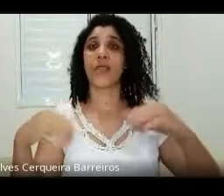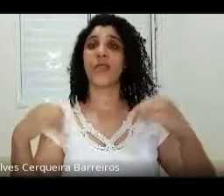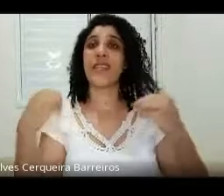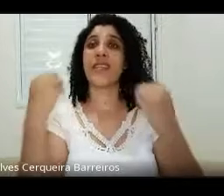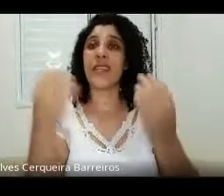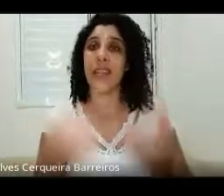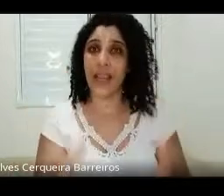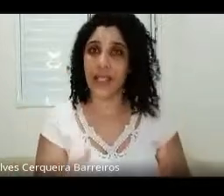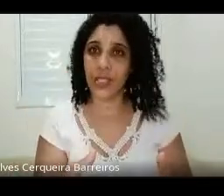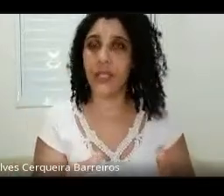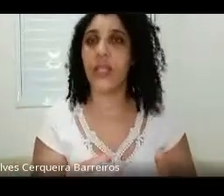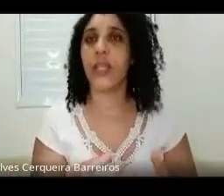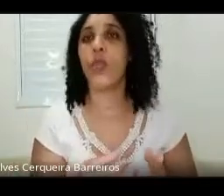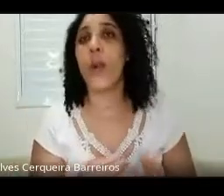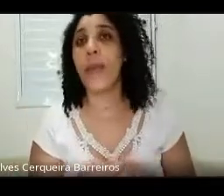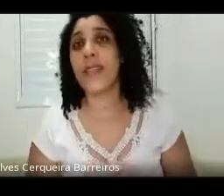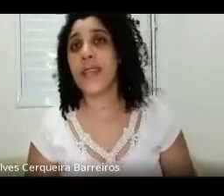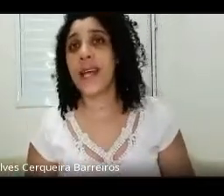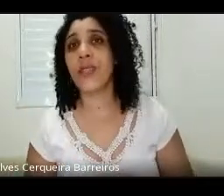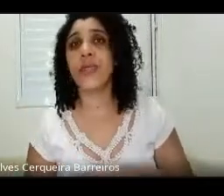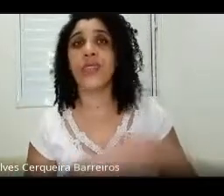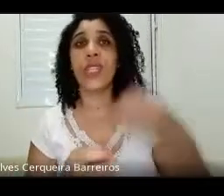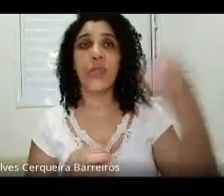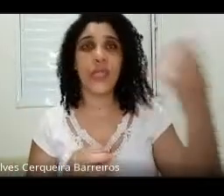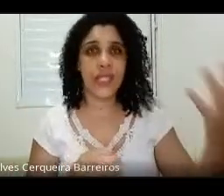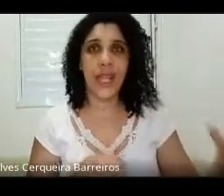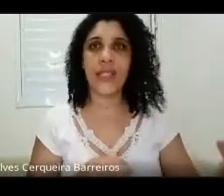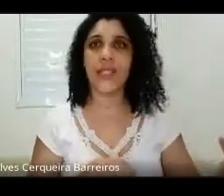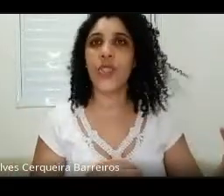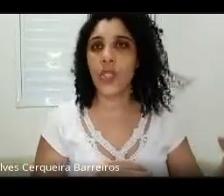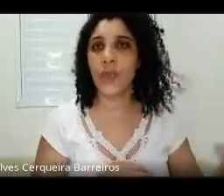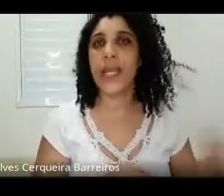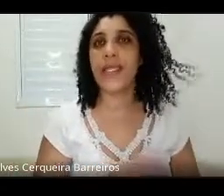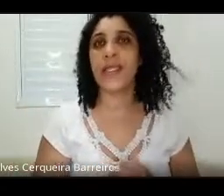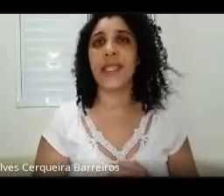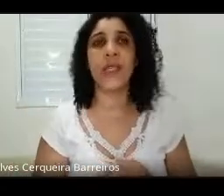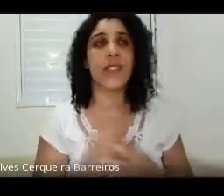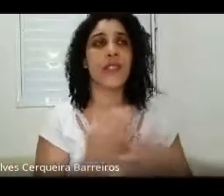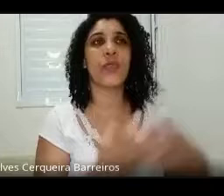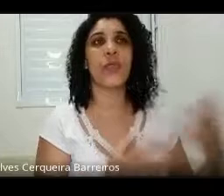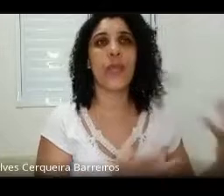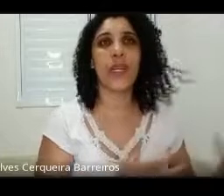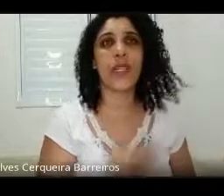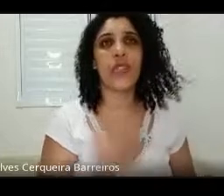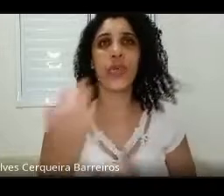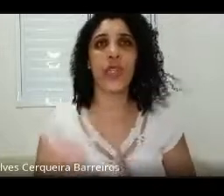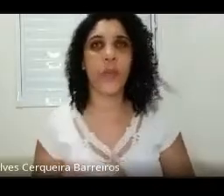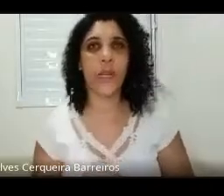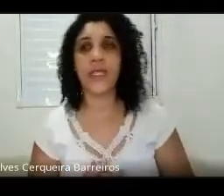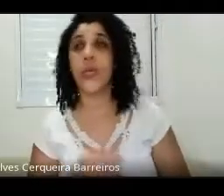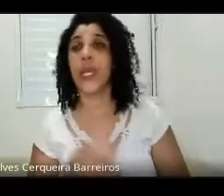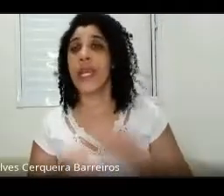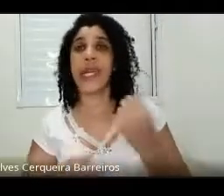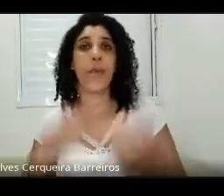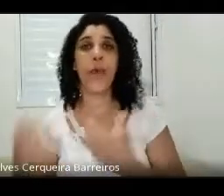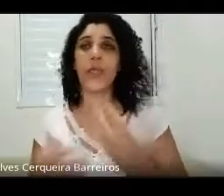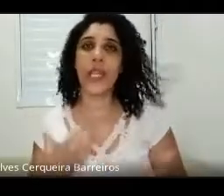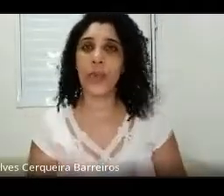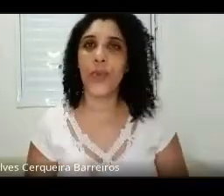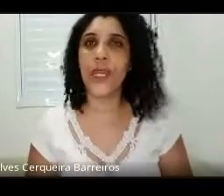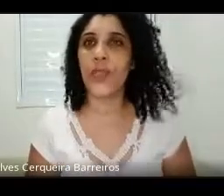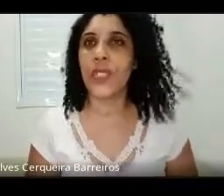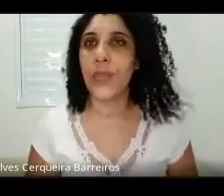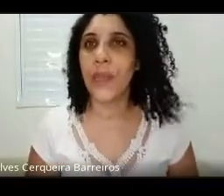existe uma certa facilidade no aprendizado de língua de sinais de outros países, né? Então, às vezes, um sul-americano chegou aqui ao Brasil e em